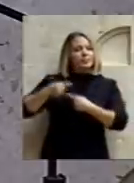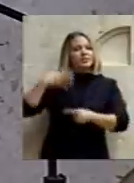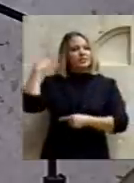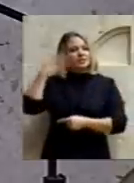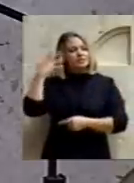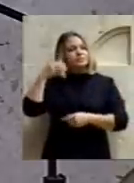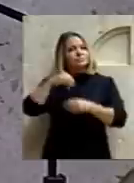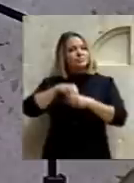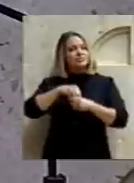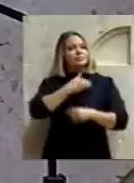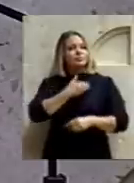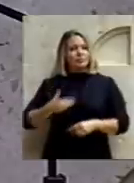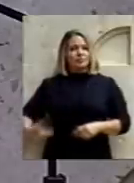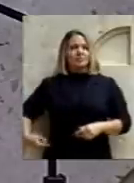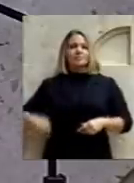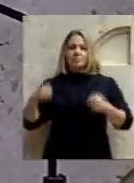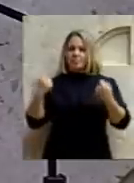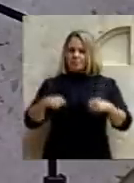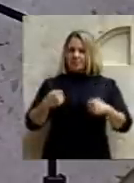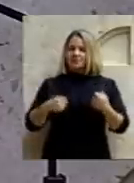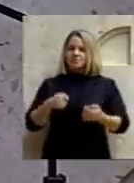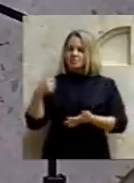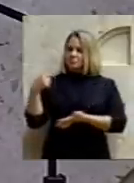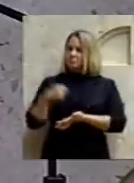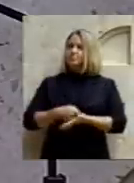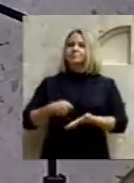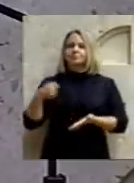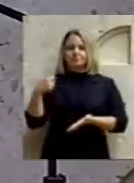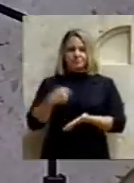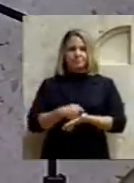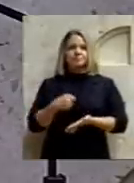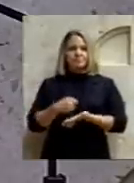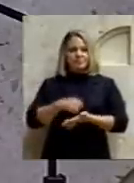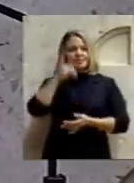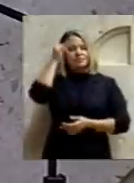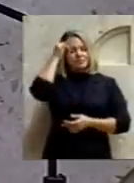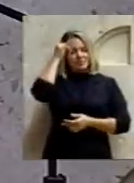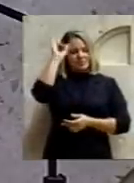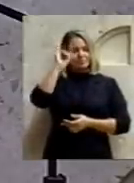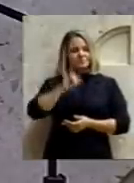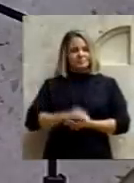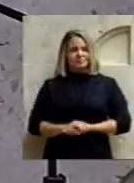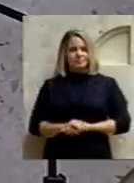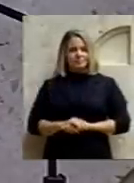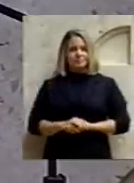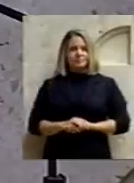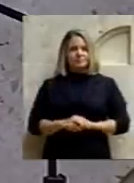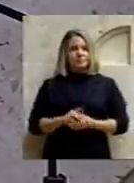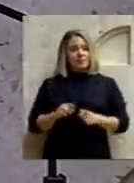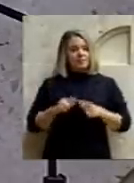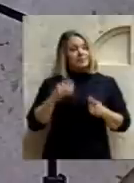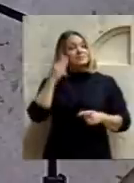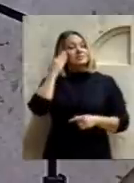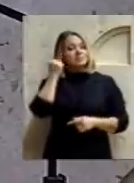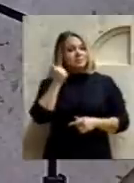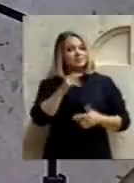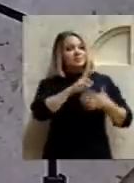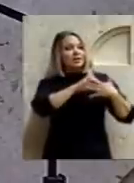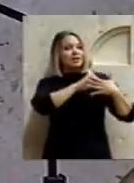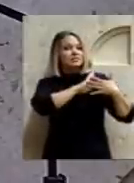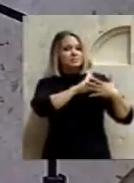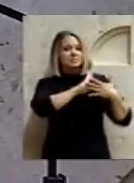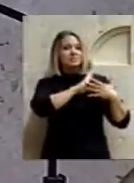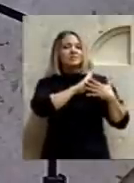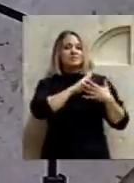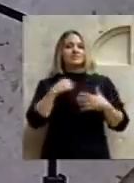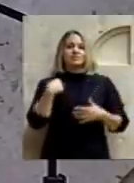político-institucional, devemos a todo custo evitar. E, nesse ponto, a responsabilidade que